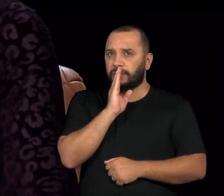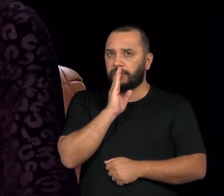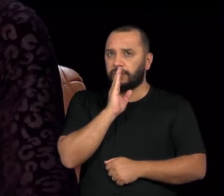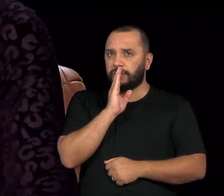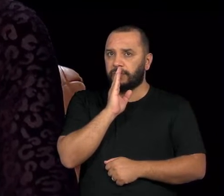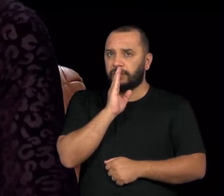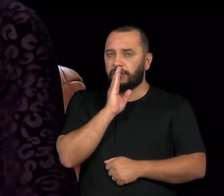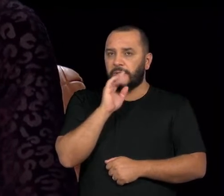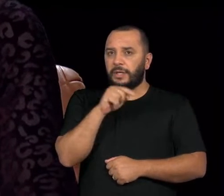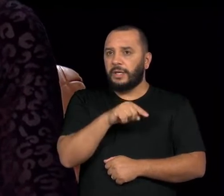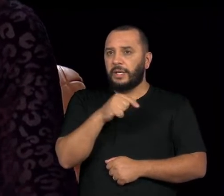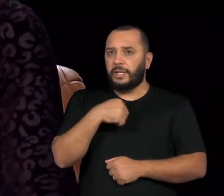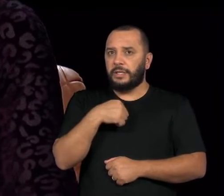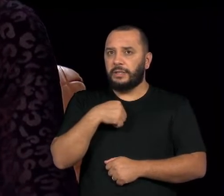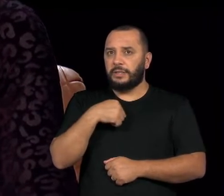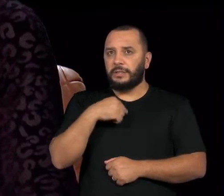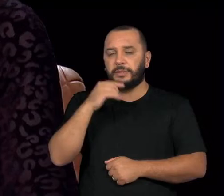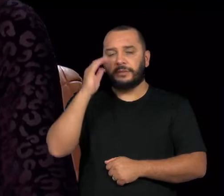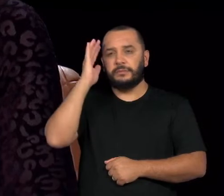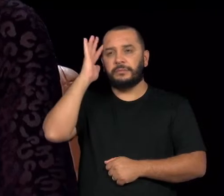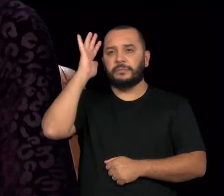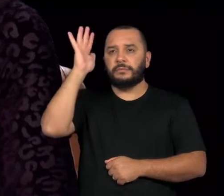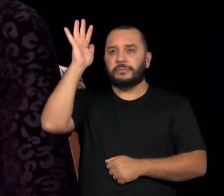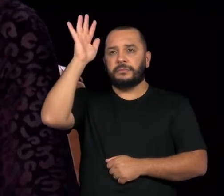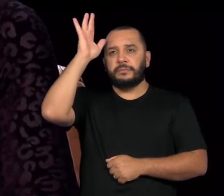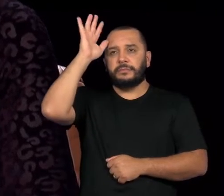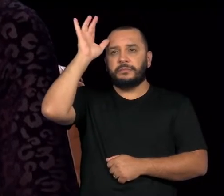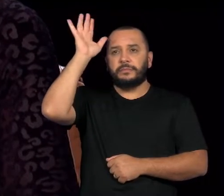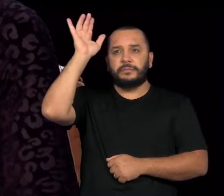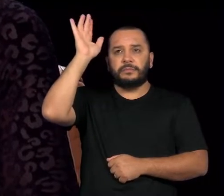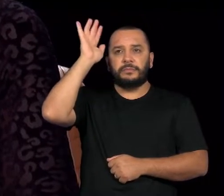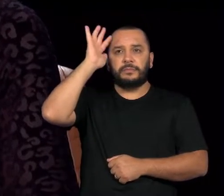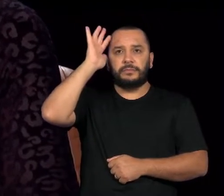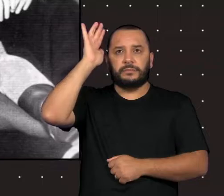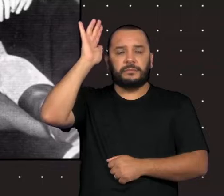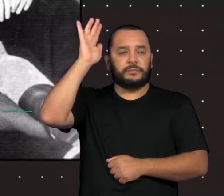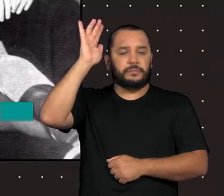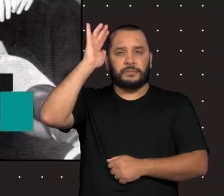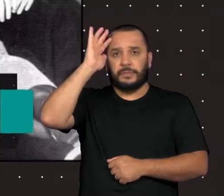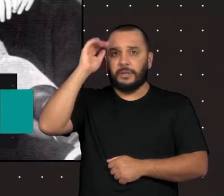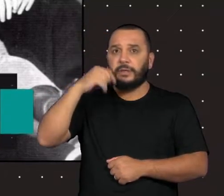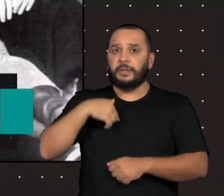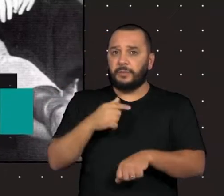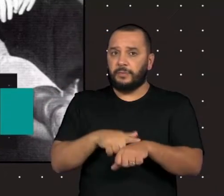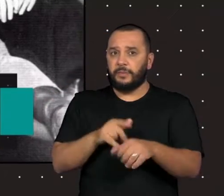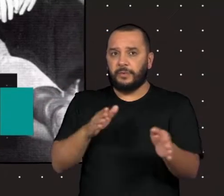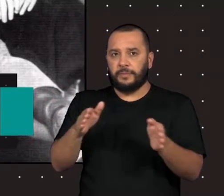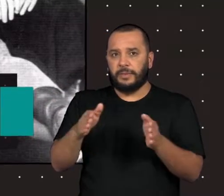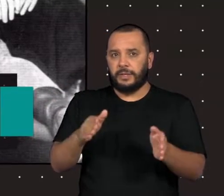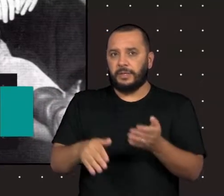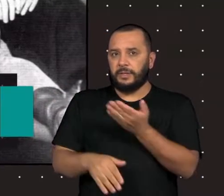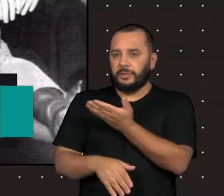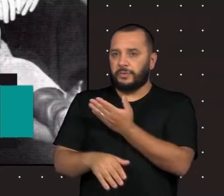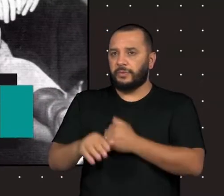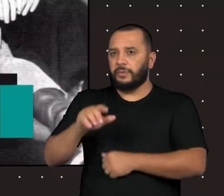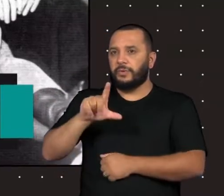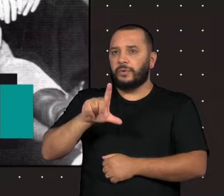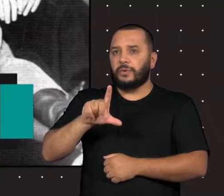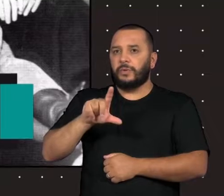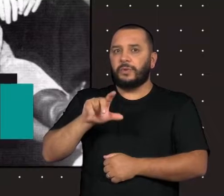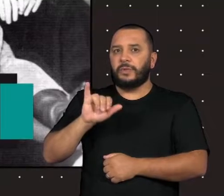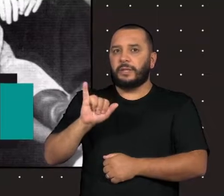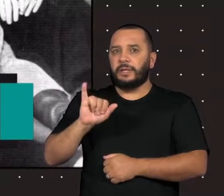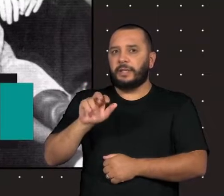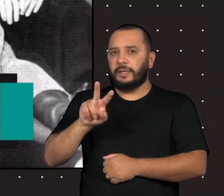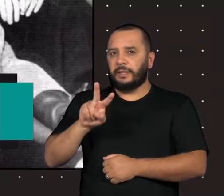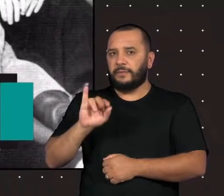Estavam todos viajando. Era a época da saída do Living. E estavam todos em processo de